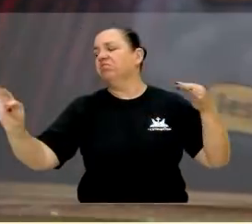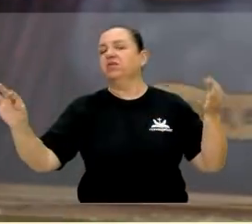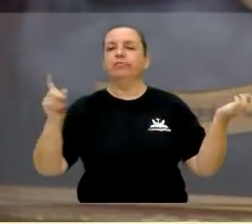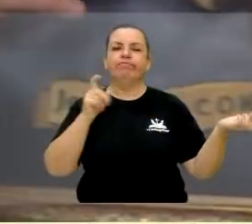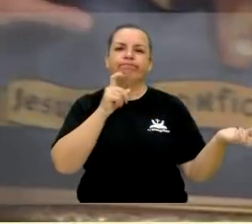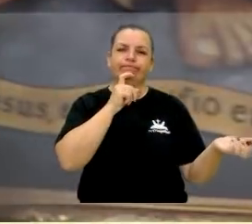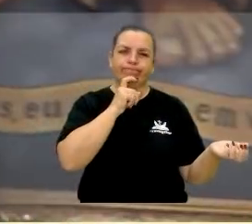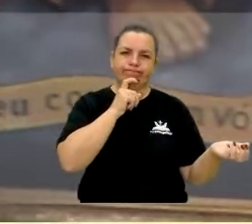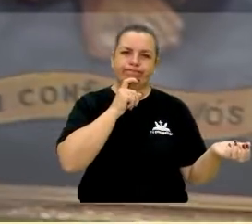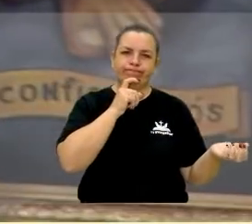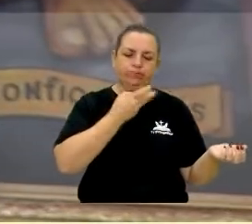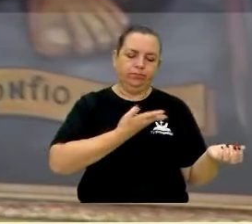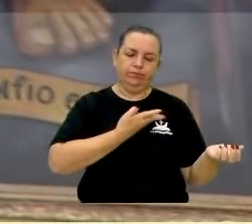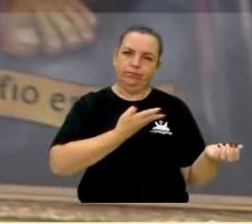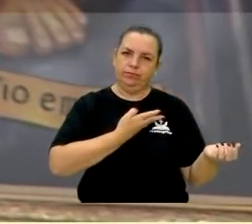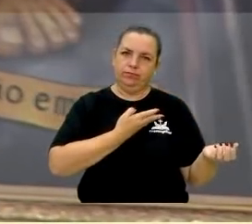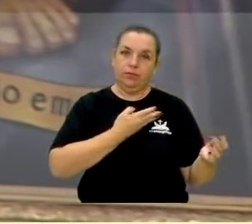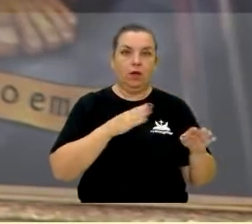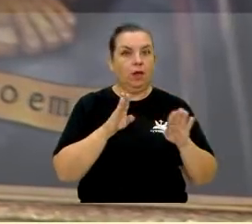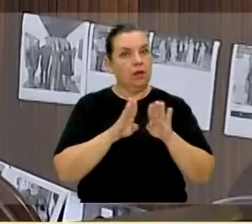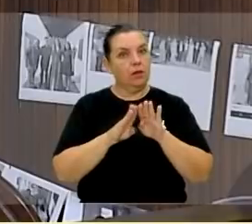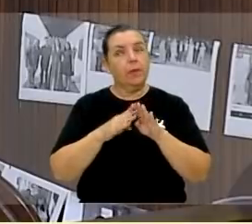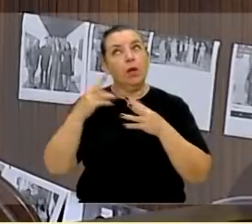Em relação a Jesus também.